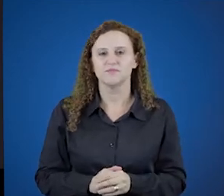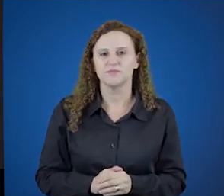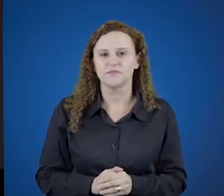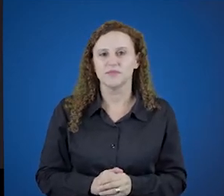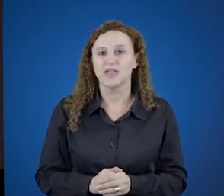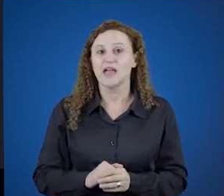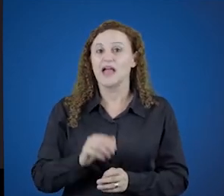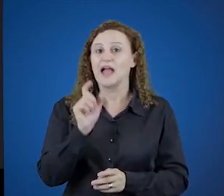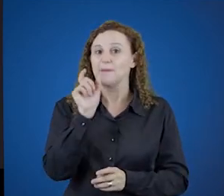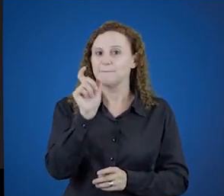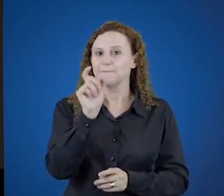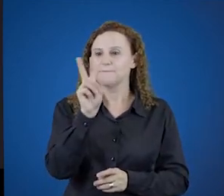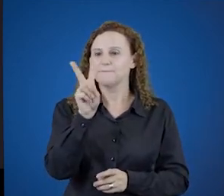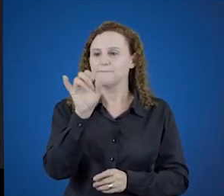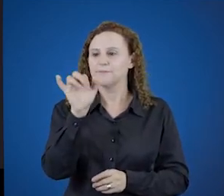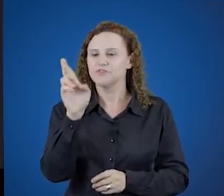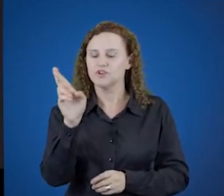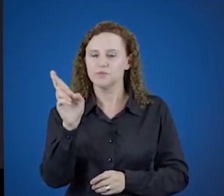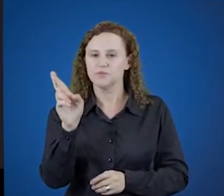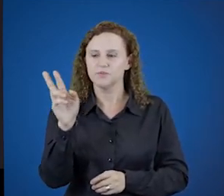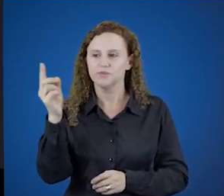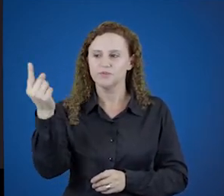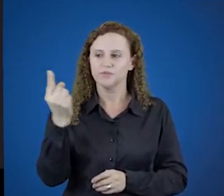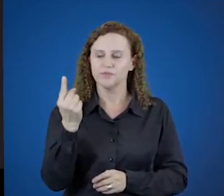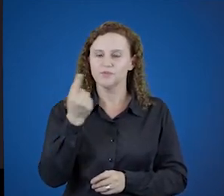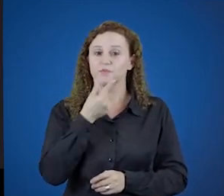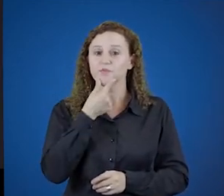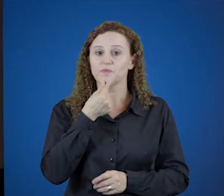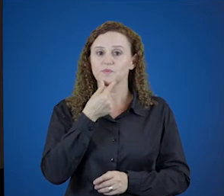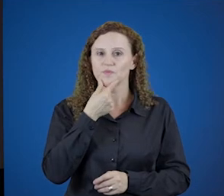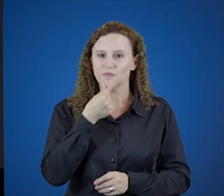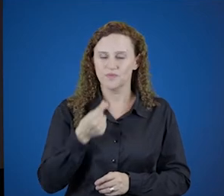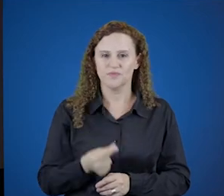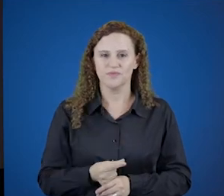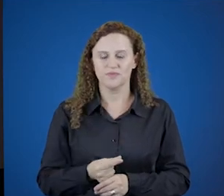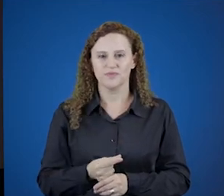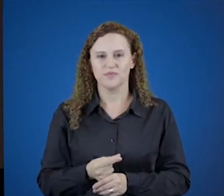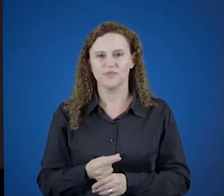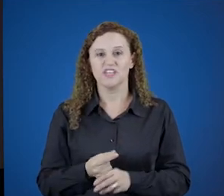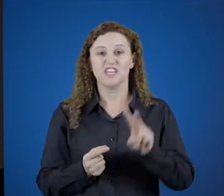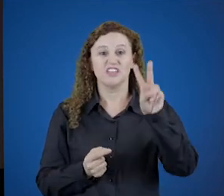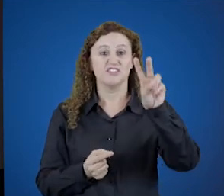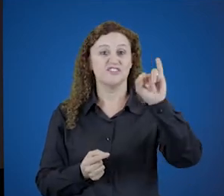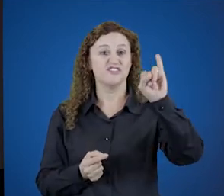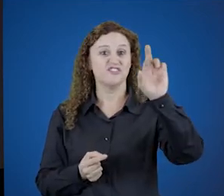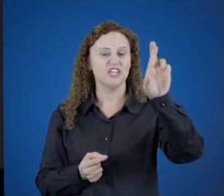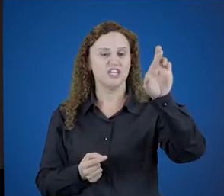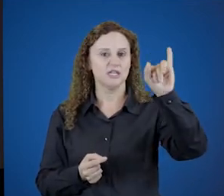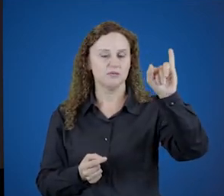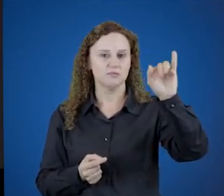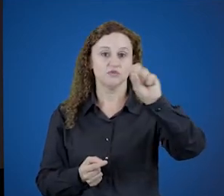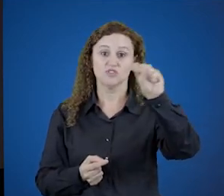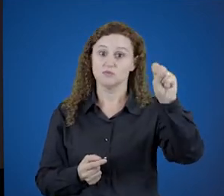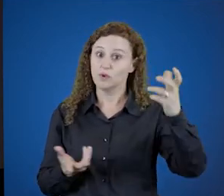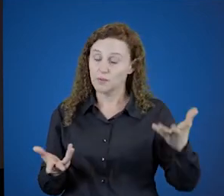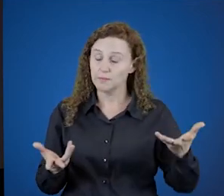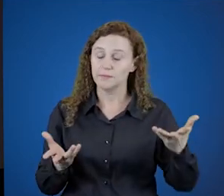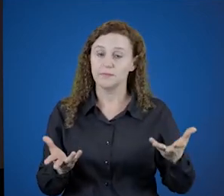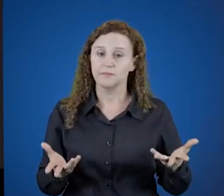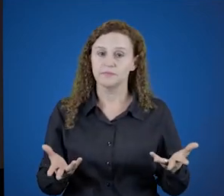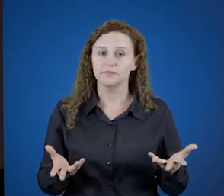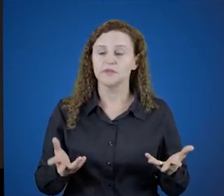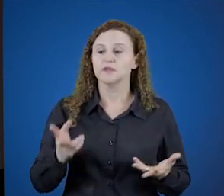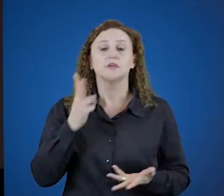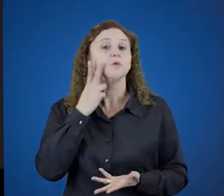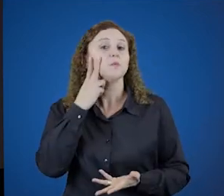menino a palavra vir o homem vire do homem genitivo singular